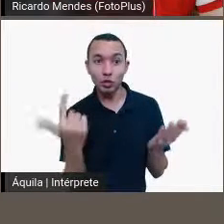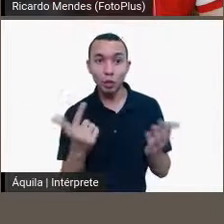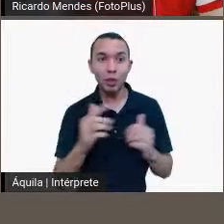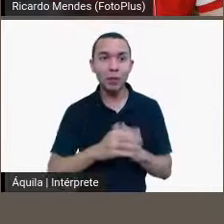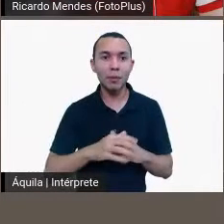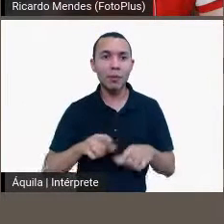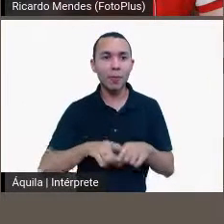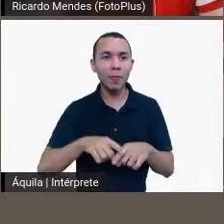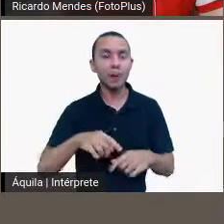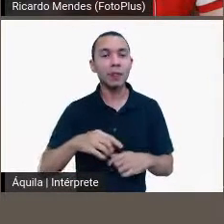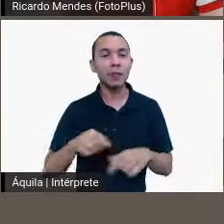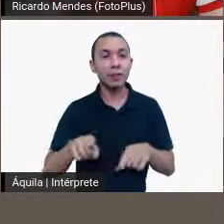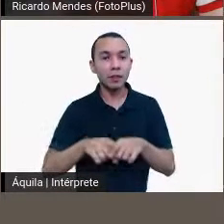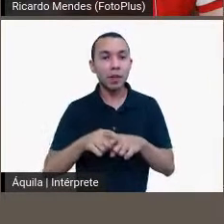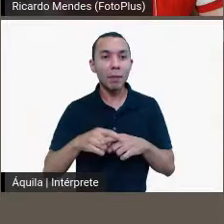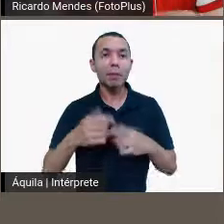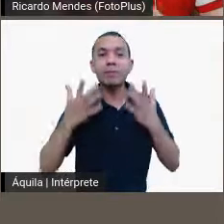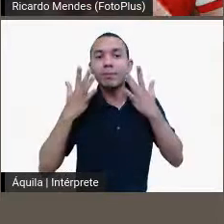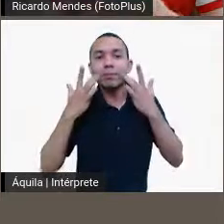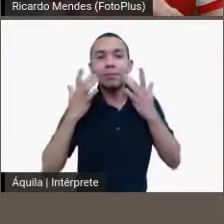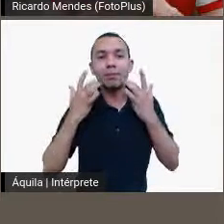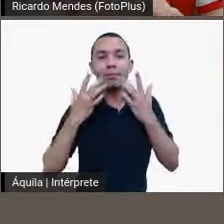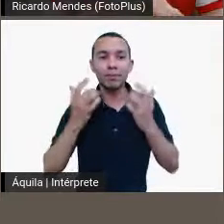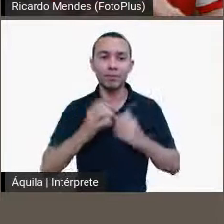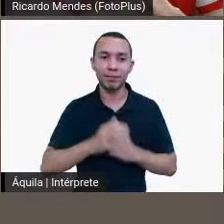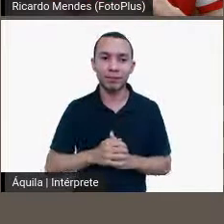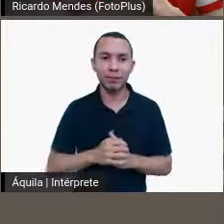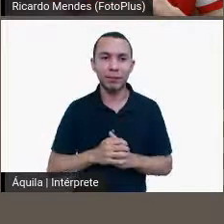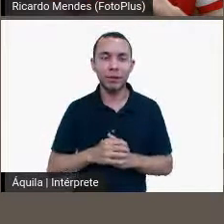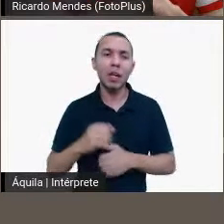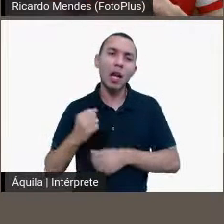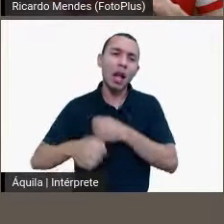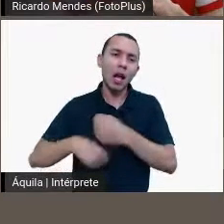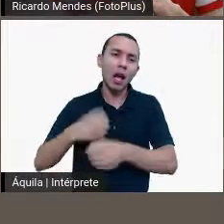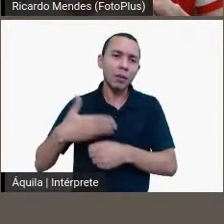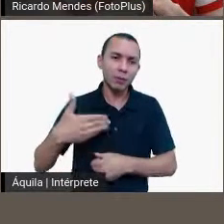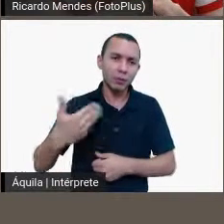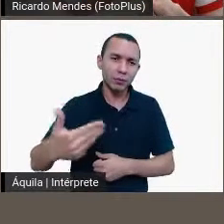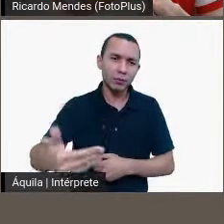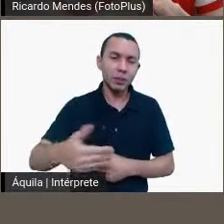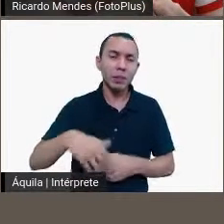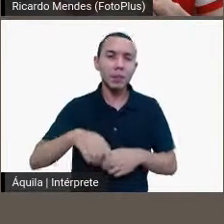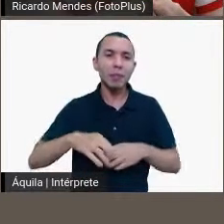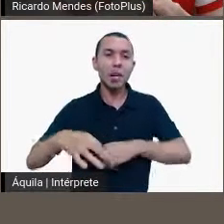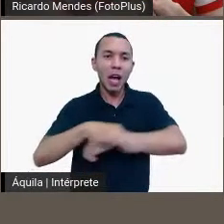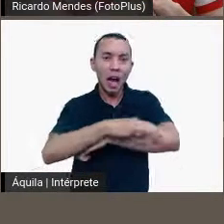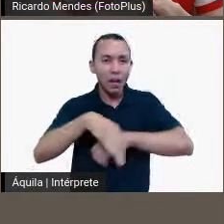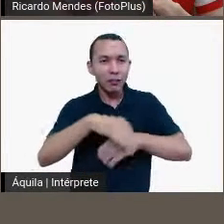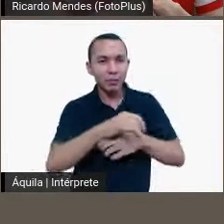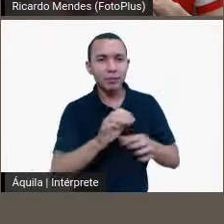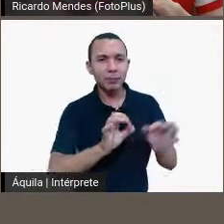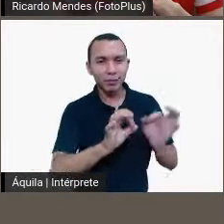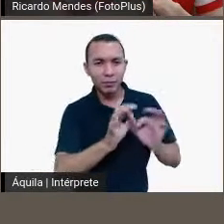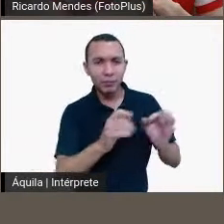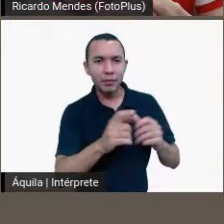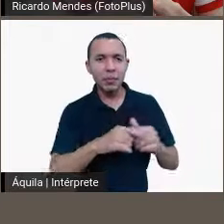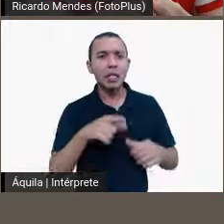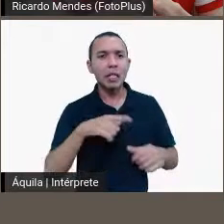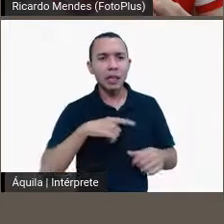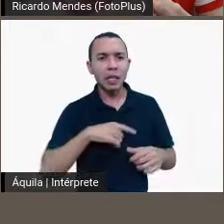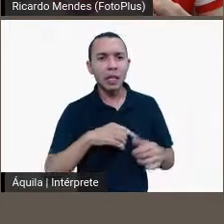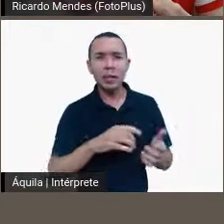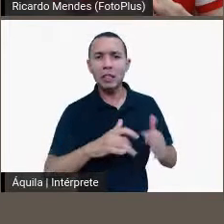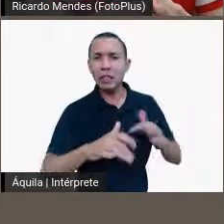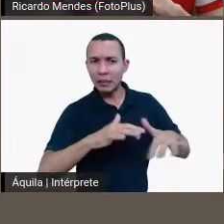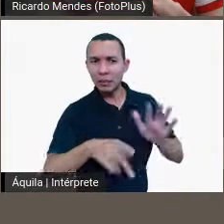na dramaturgia. Observe-se que nos anos seguintes, outros segmentos como a arquitetura estabelecerão suas dinâmicas próprias e